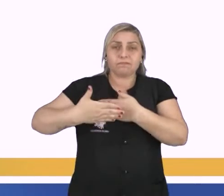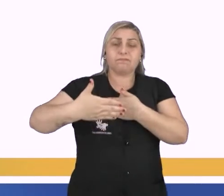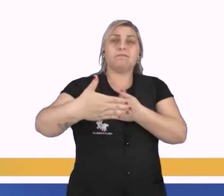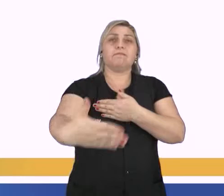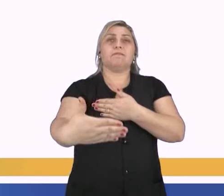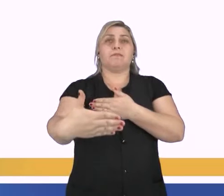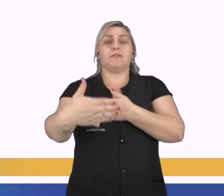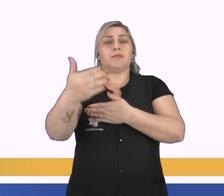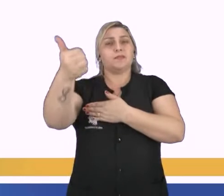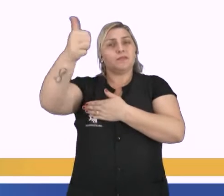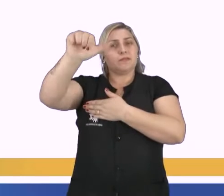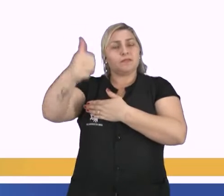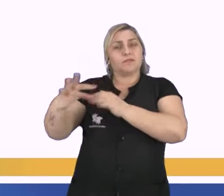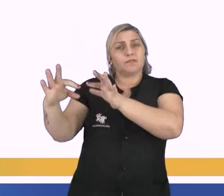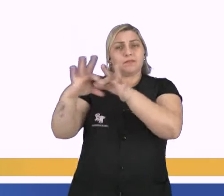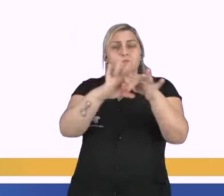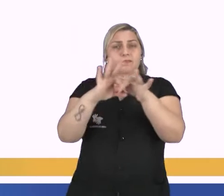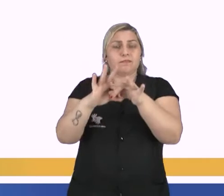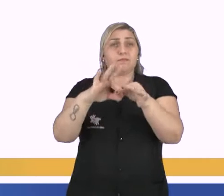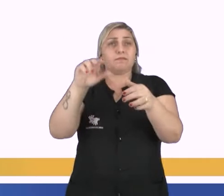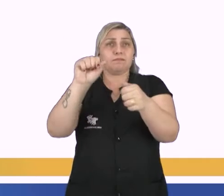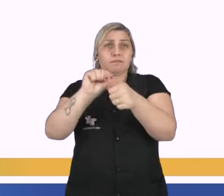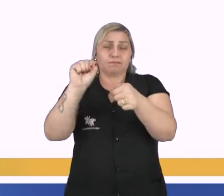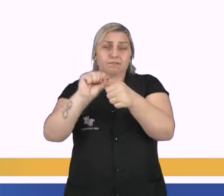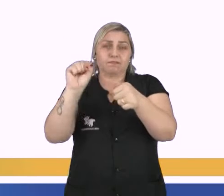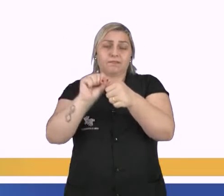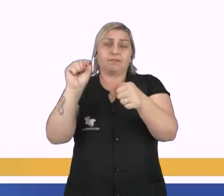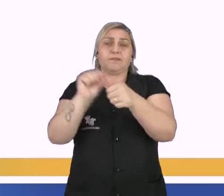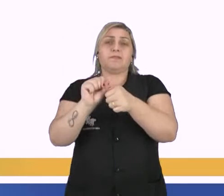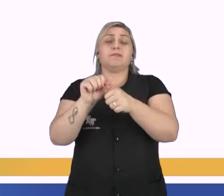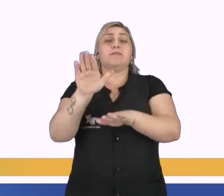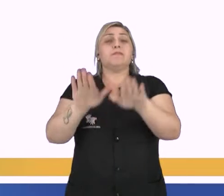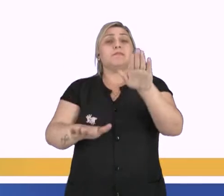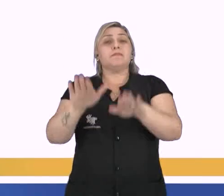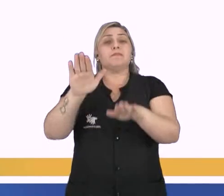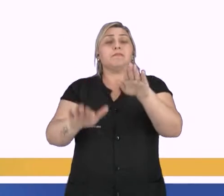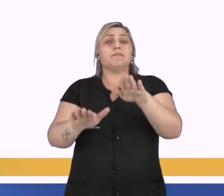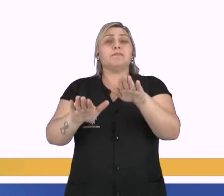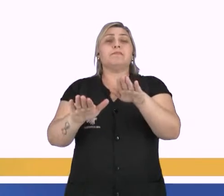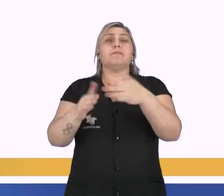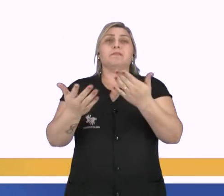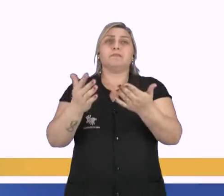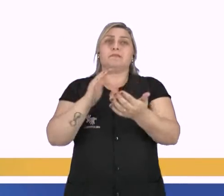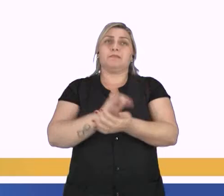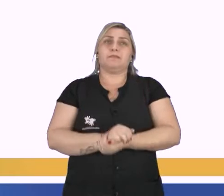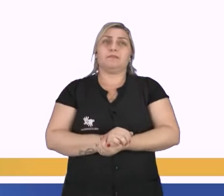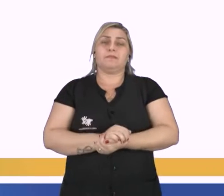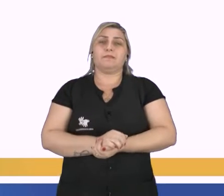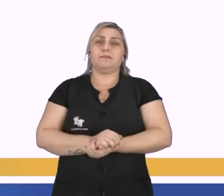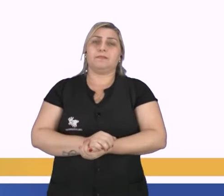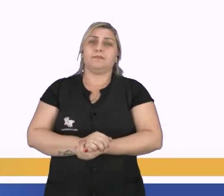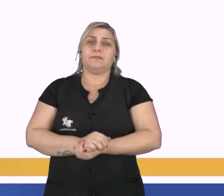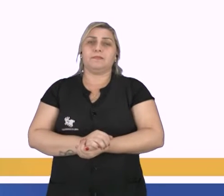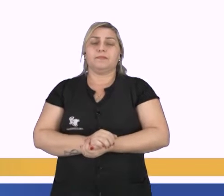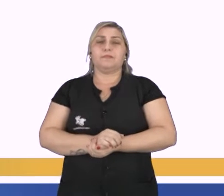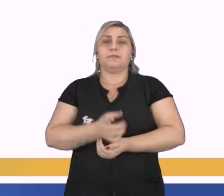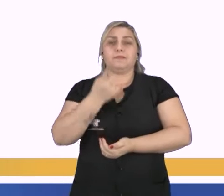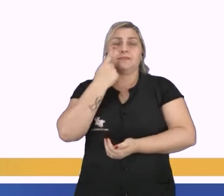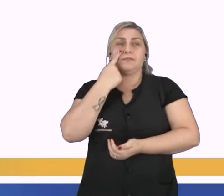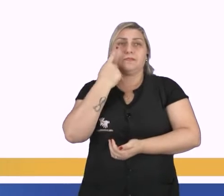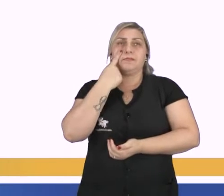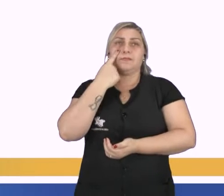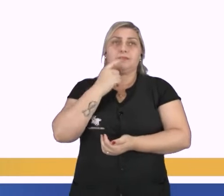pressuposto, analise o contexto em que foram empregados de acordo com as seguintes situações. Então, nós vamos verificar